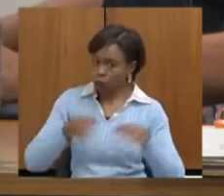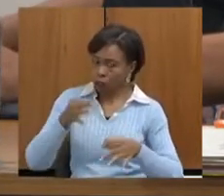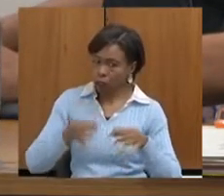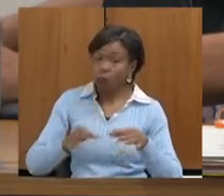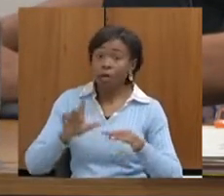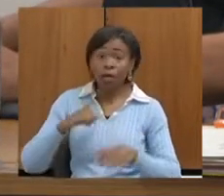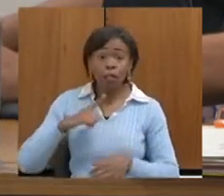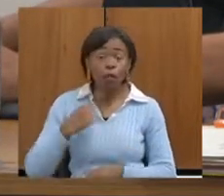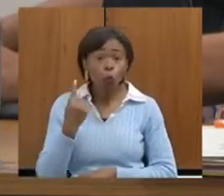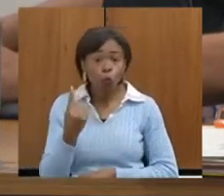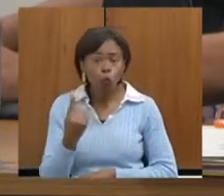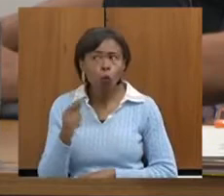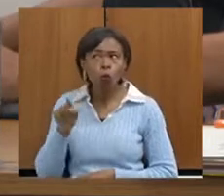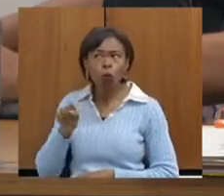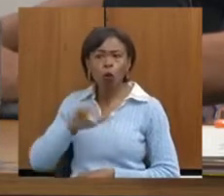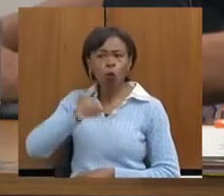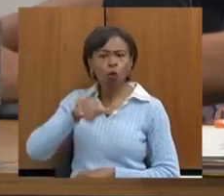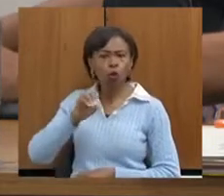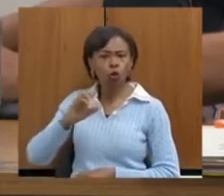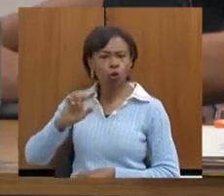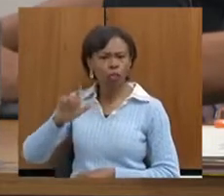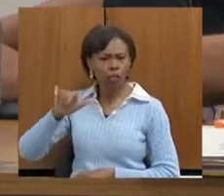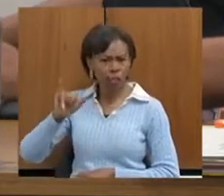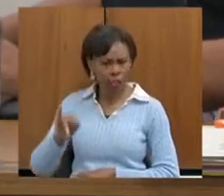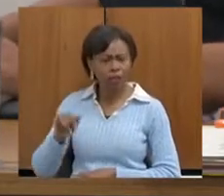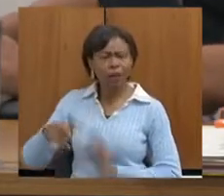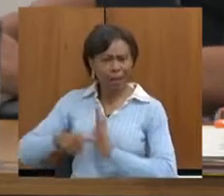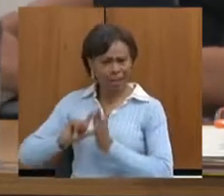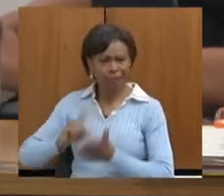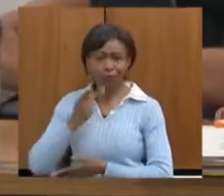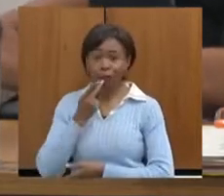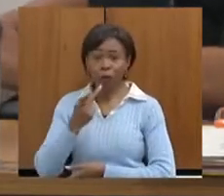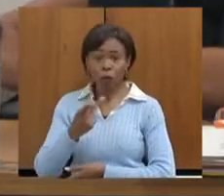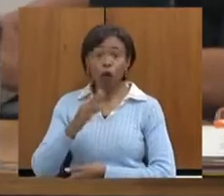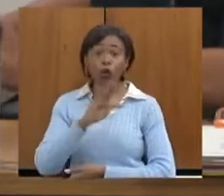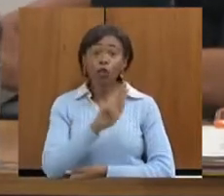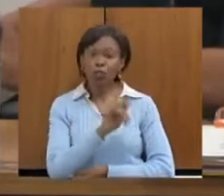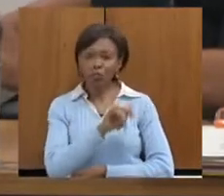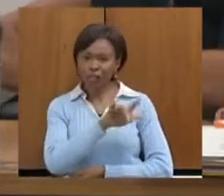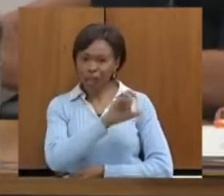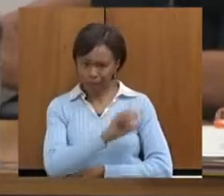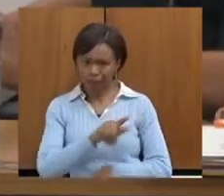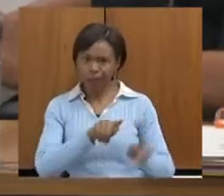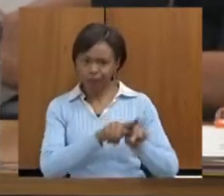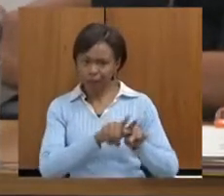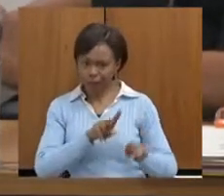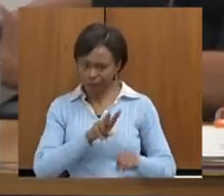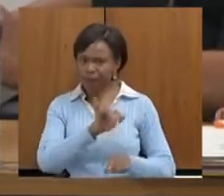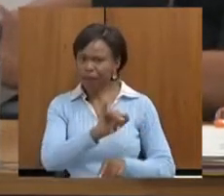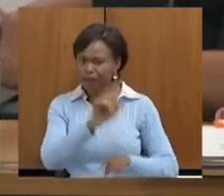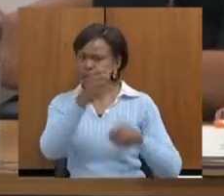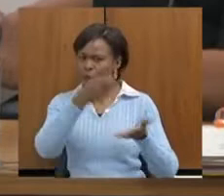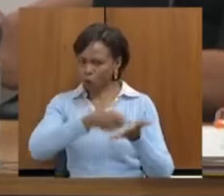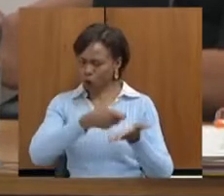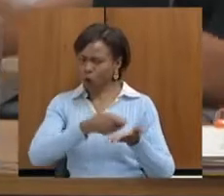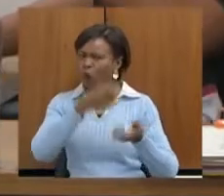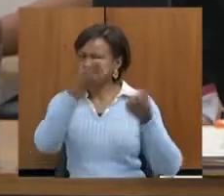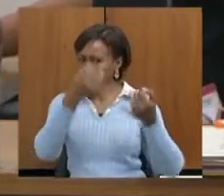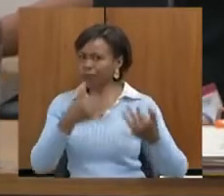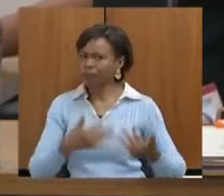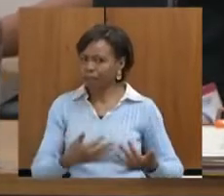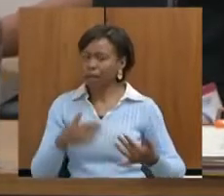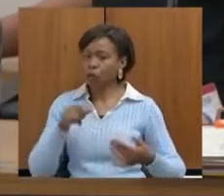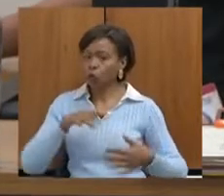Hoje os ele falou na mesa anterior tenho certeza que Thiago também vai fazer uma cobrança que